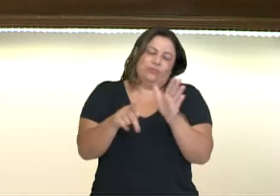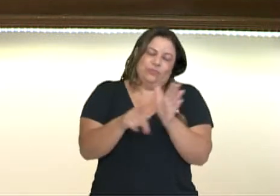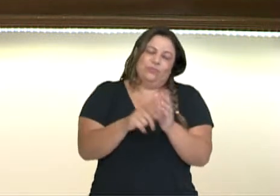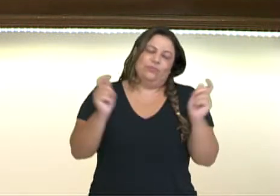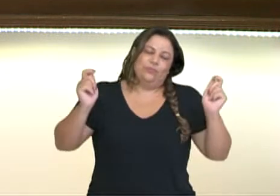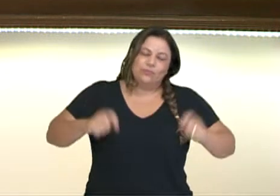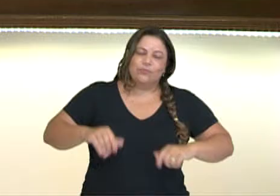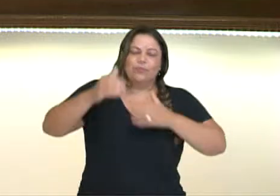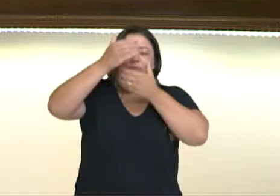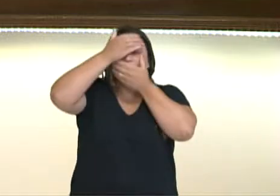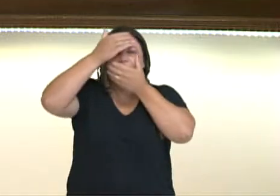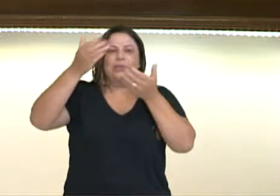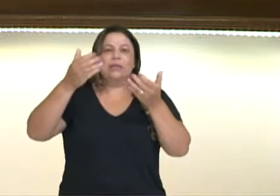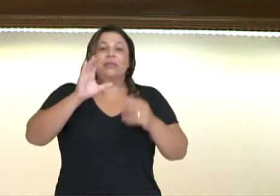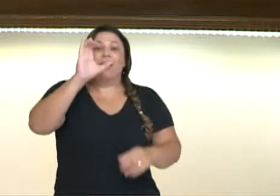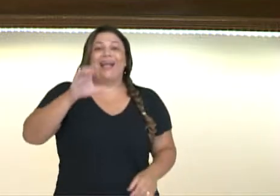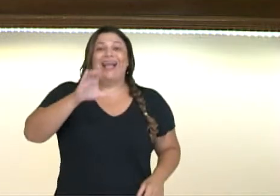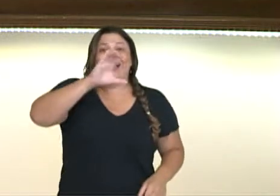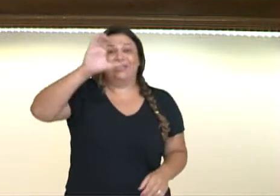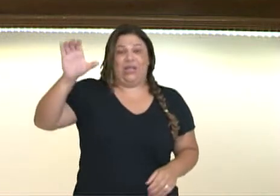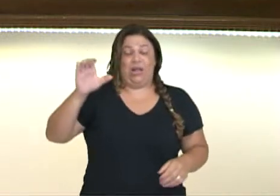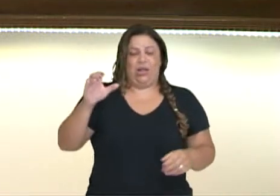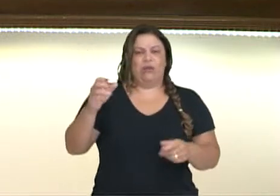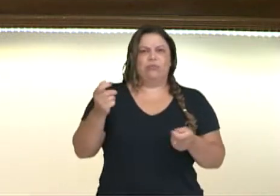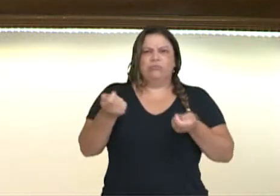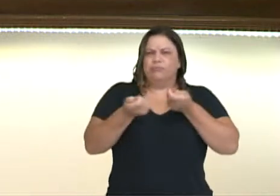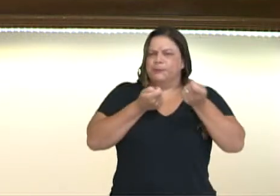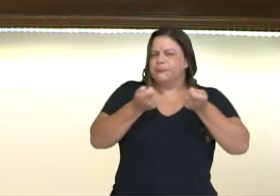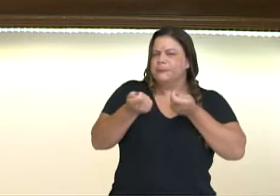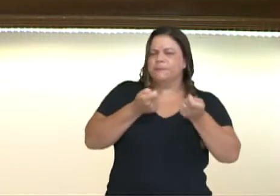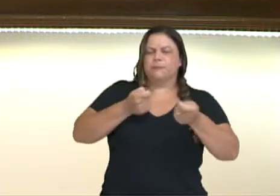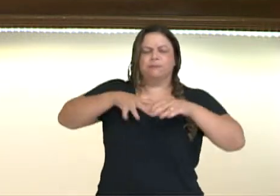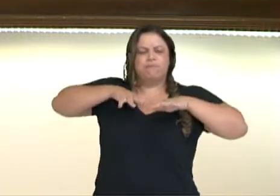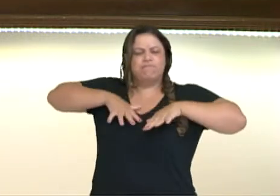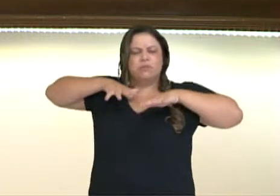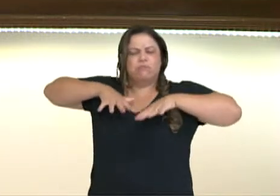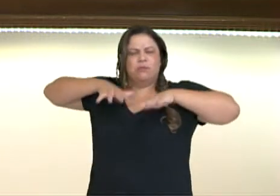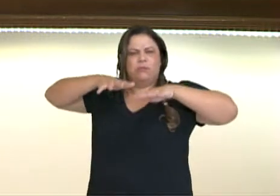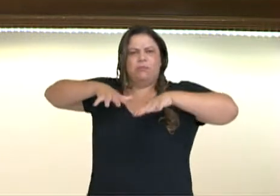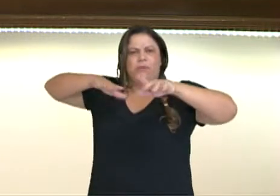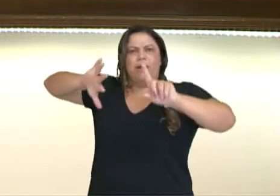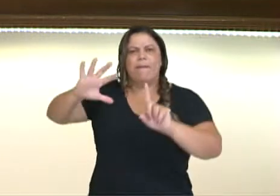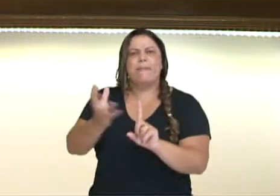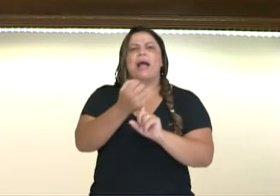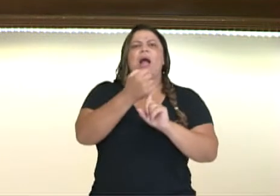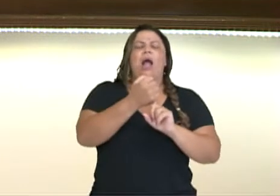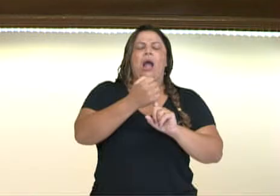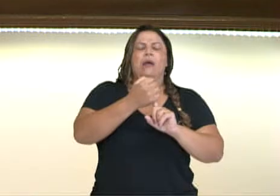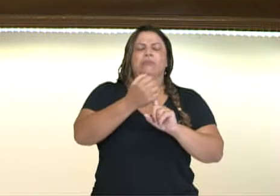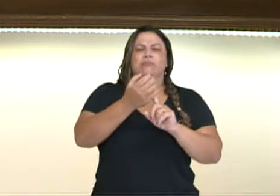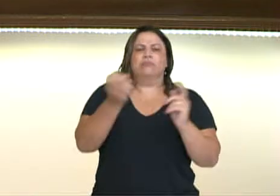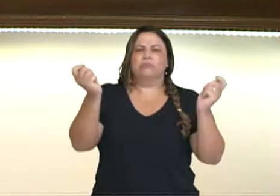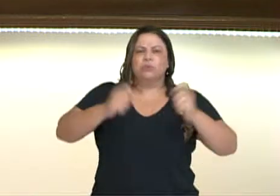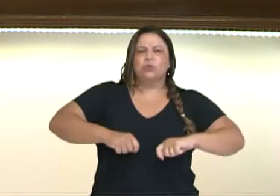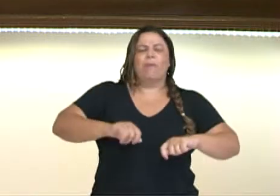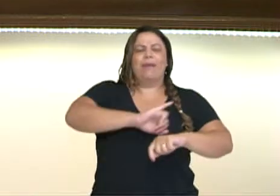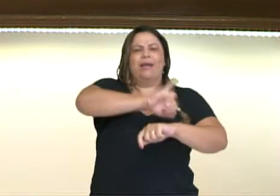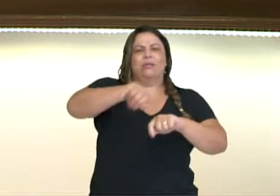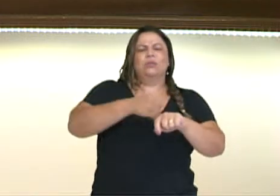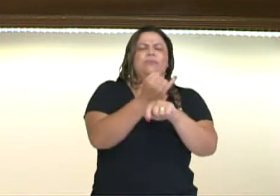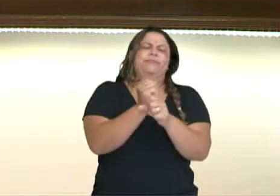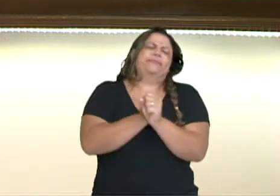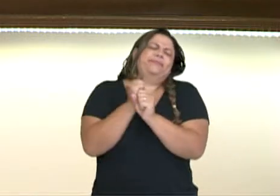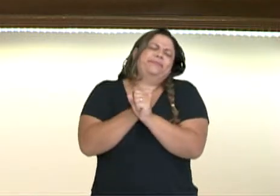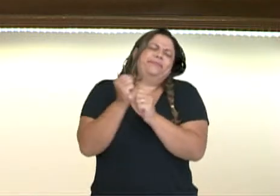Igreja Católica comandou uma invasão para esse local para retomar Jerusalém. Isso durou muitos anos, foi muito